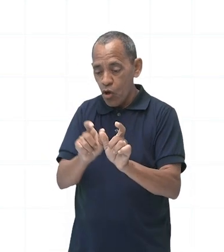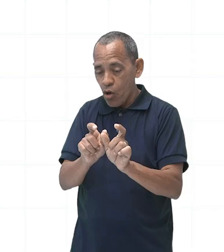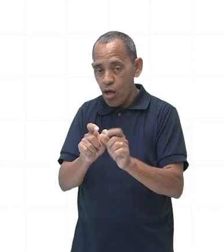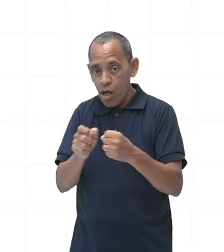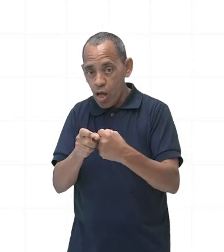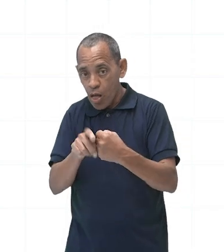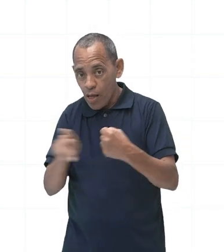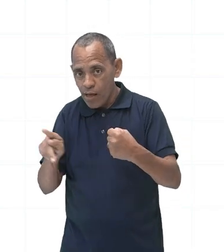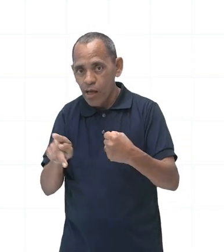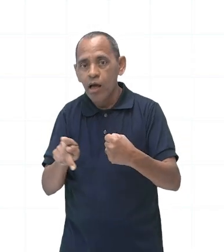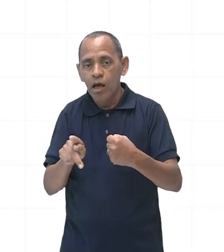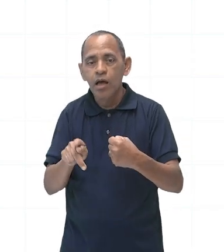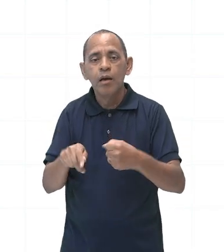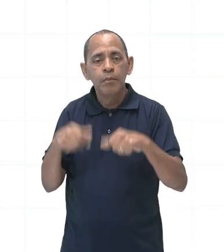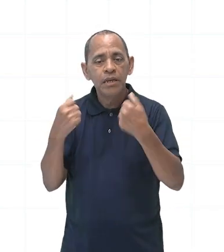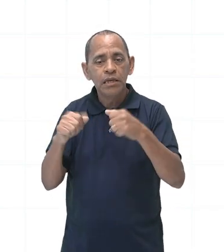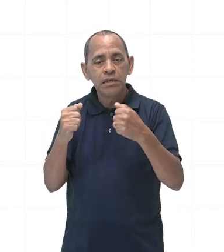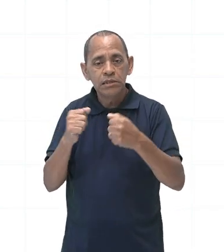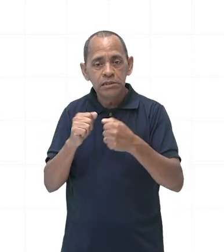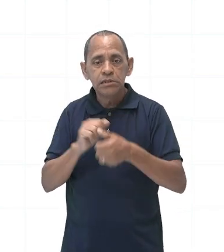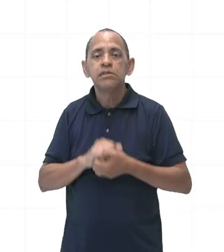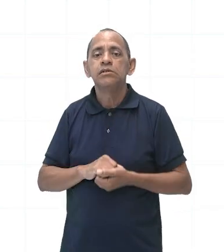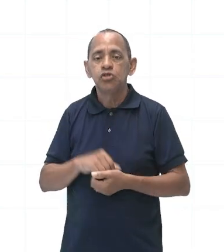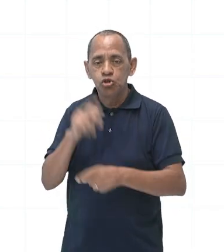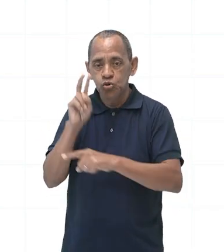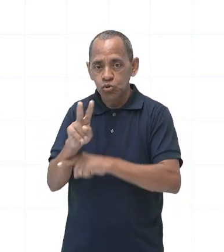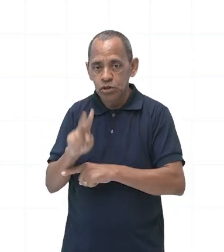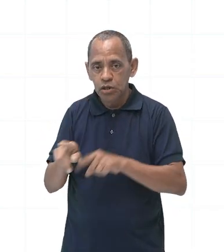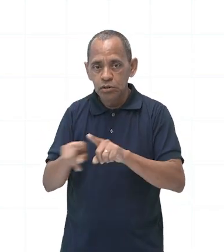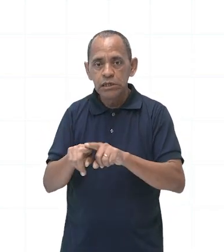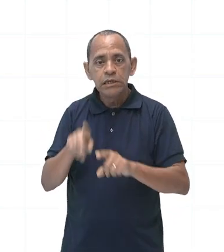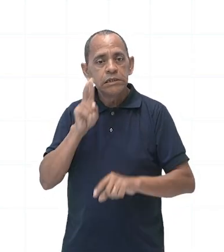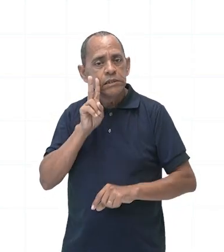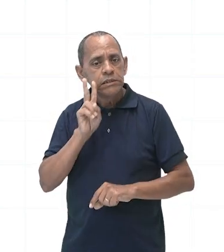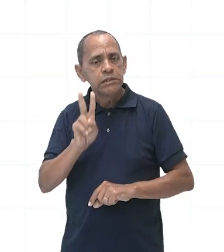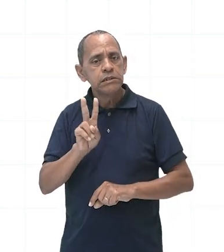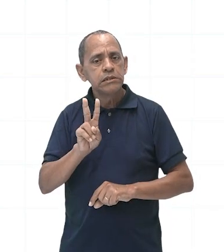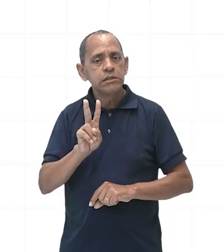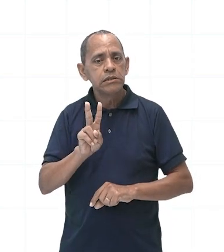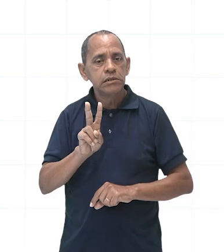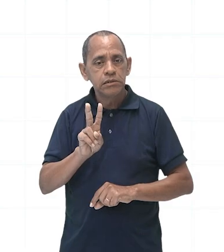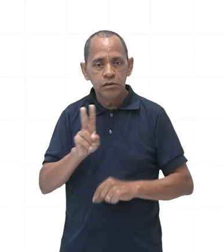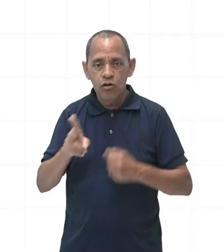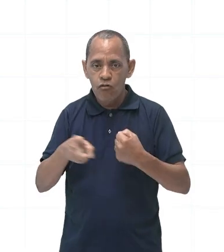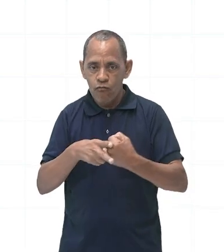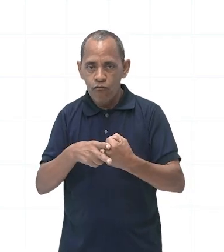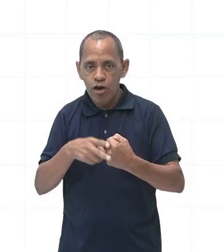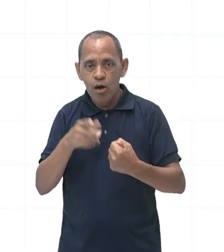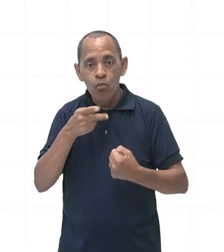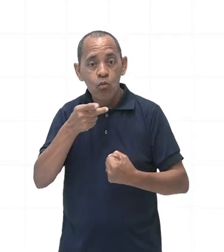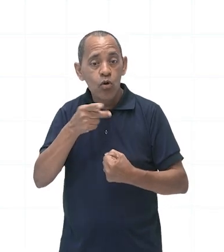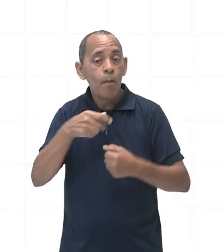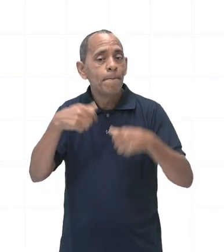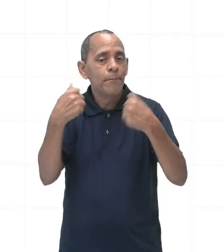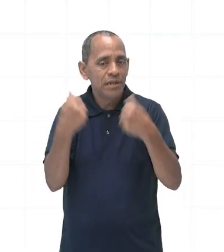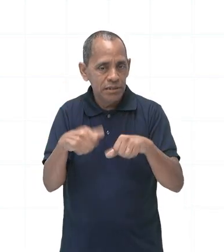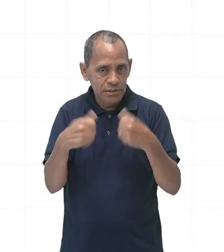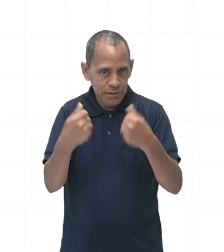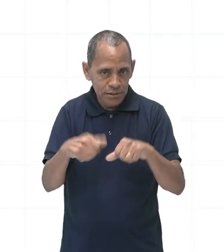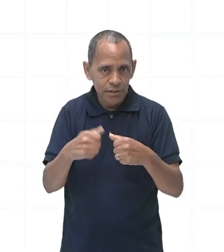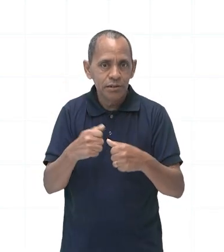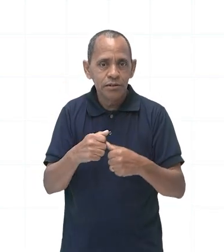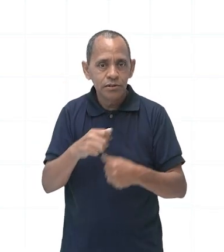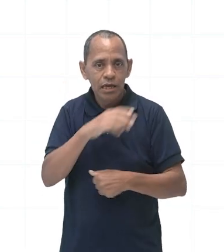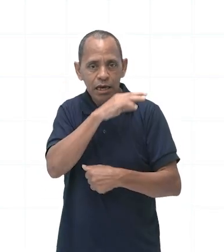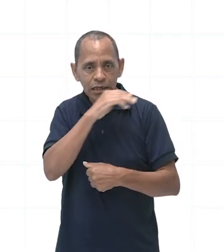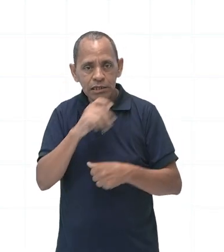sujeito, correto? Aí eu vou para o meu predicado, necessitam de acolhimento. Se eu olhar para este verbo e